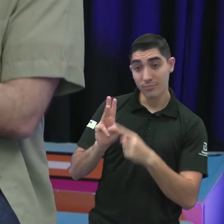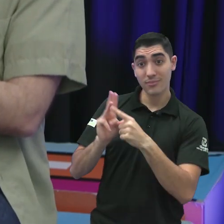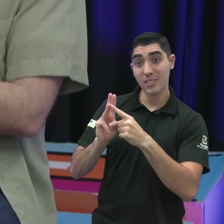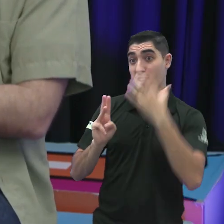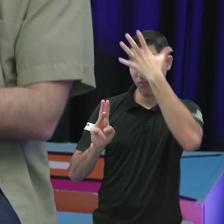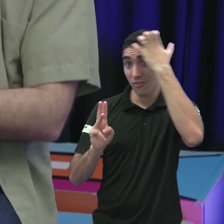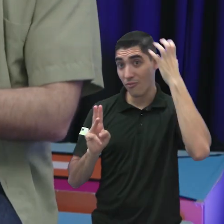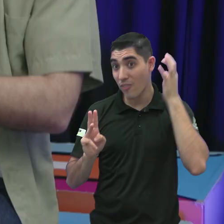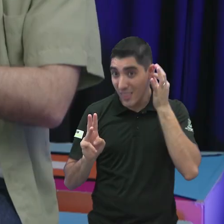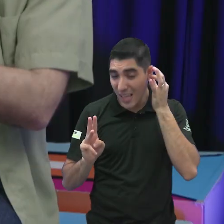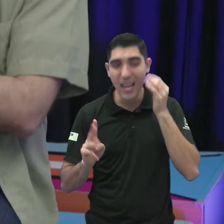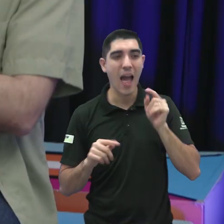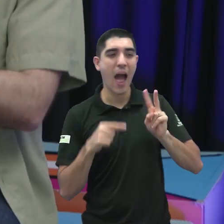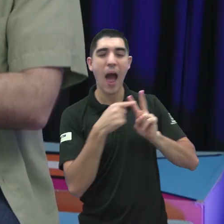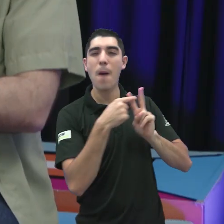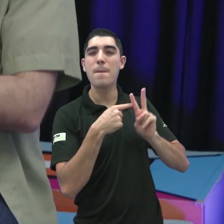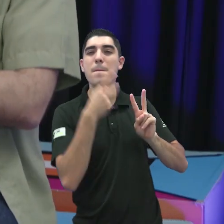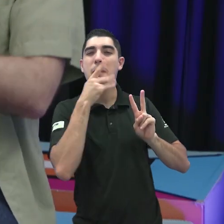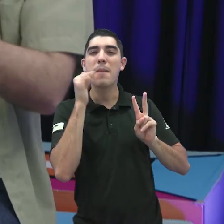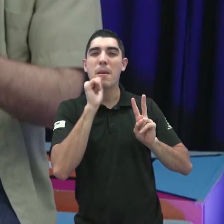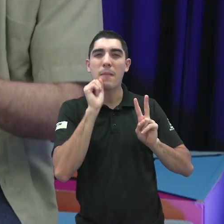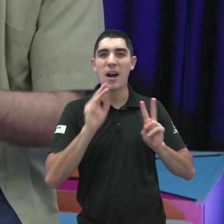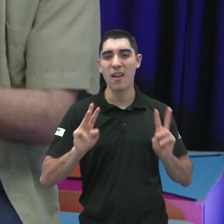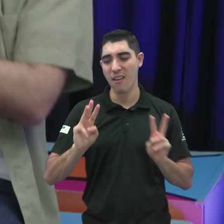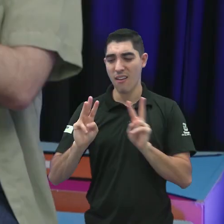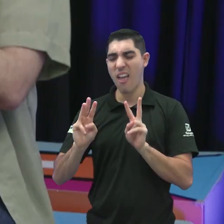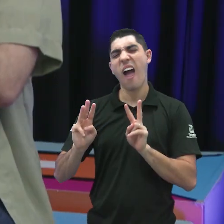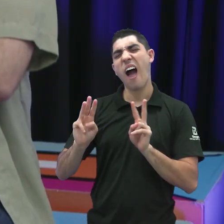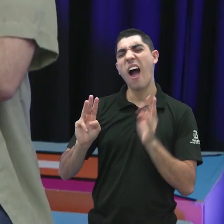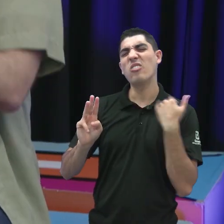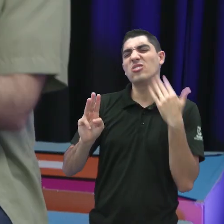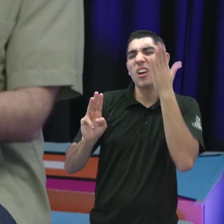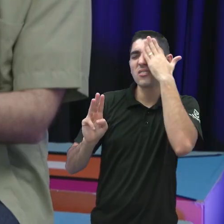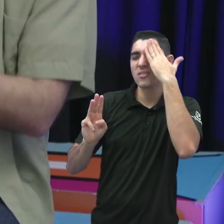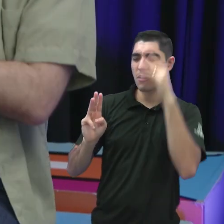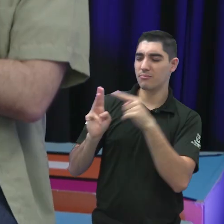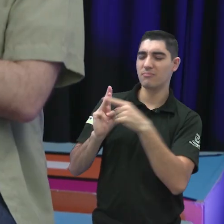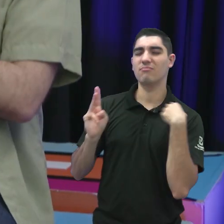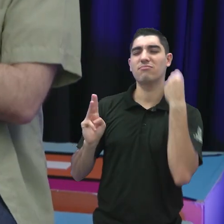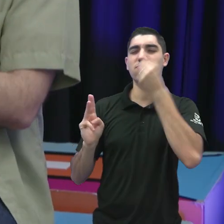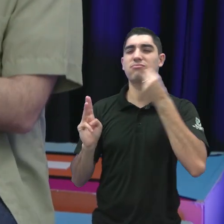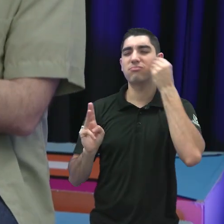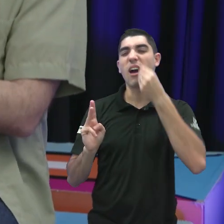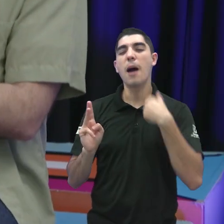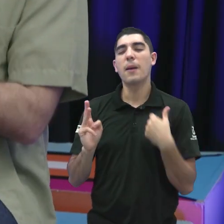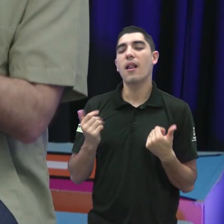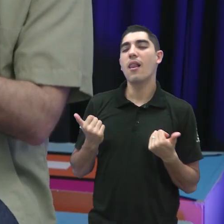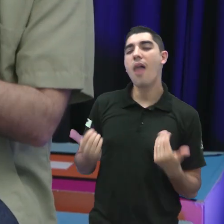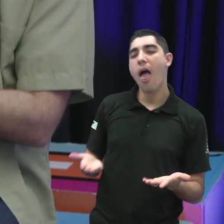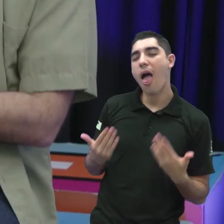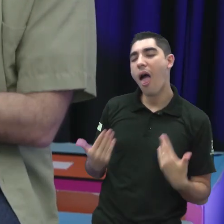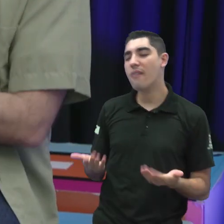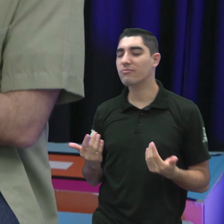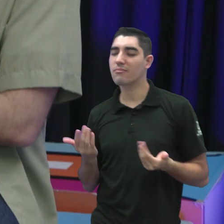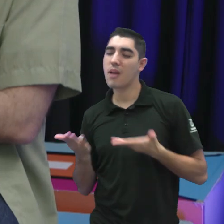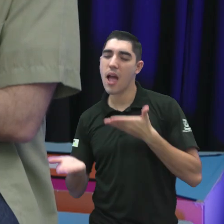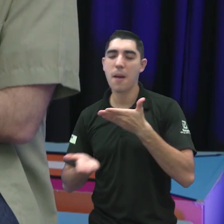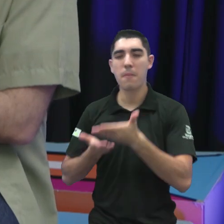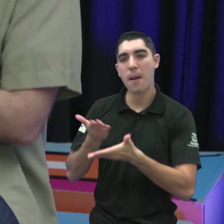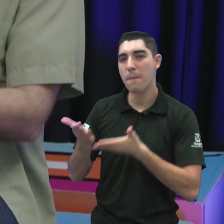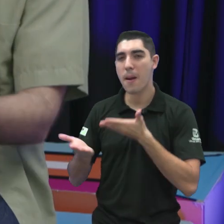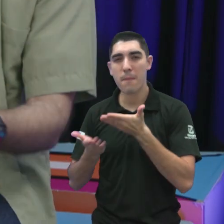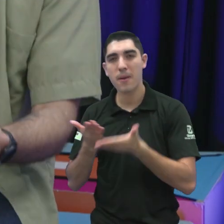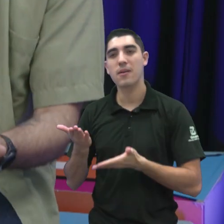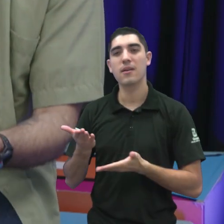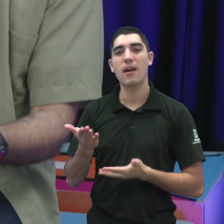Como ela foi a caçula, eu falei assim, né, a gente já aprendeu, já sabe o que fazer, o que não fazer, e aí acaba sendo um pouquinho mais maleável pro lado dela,